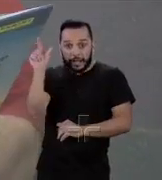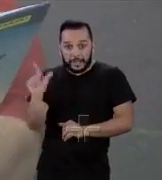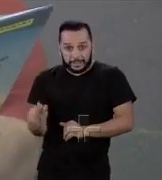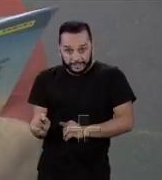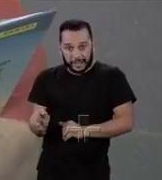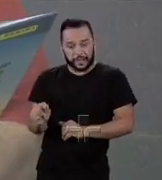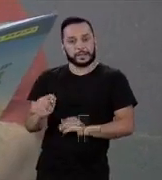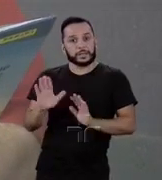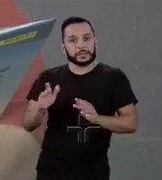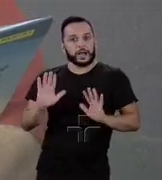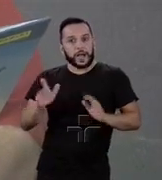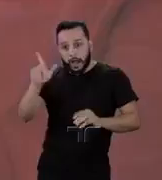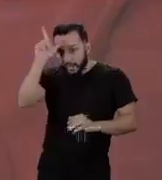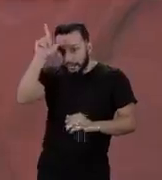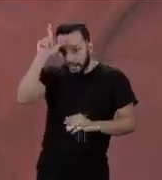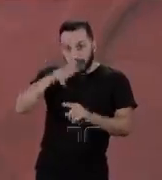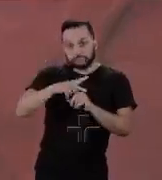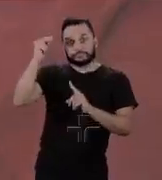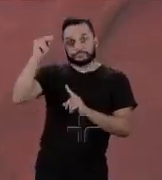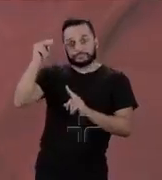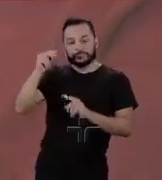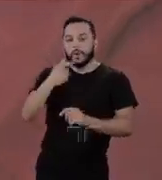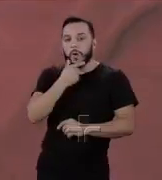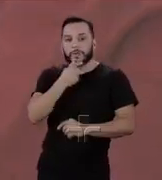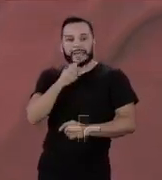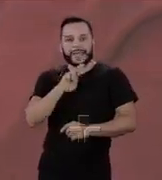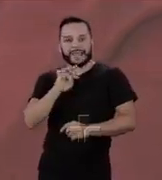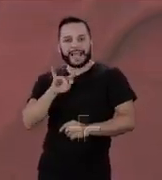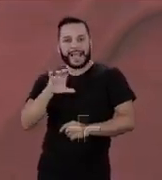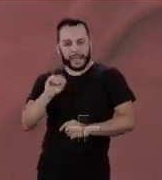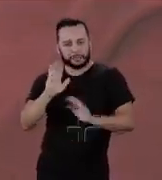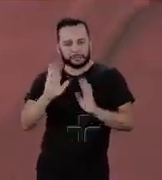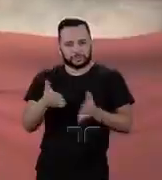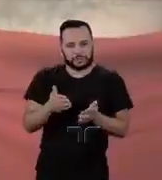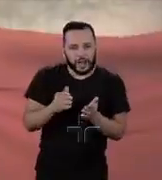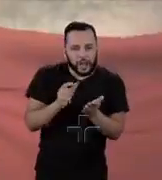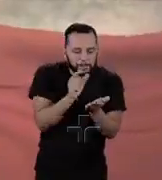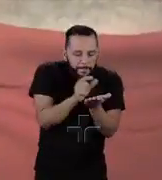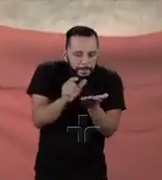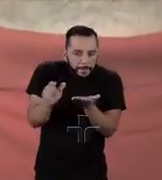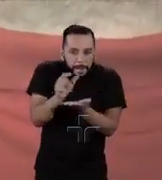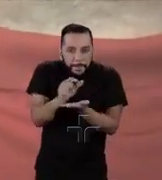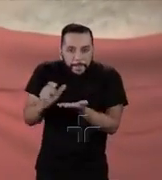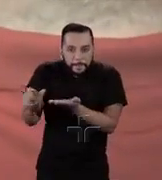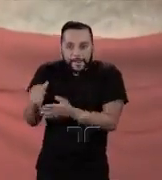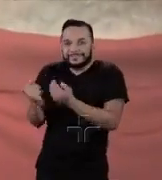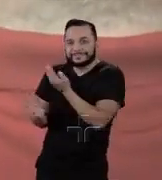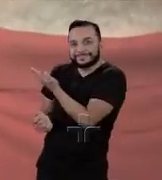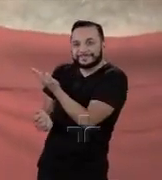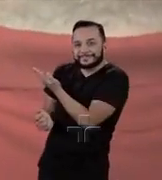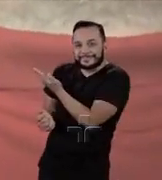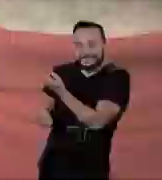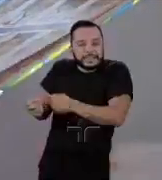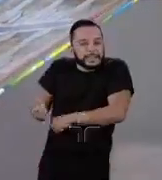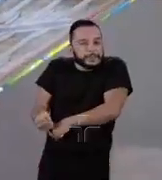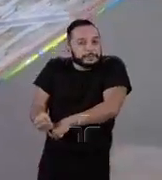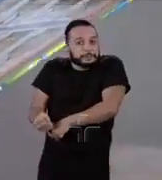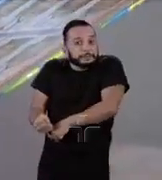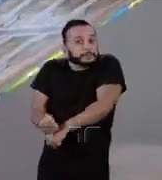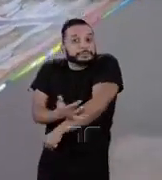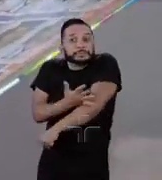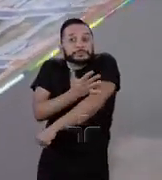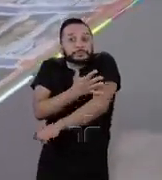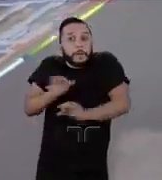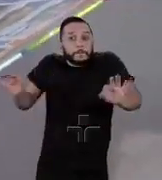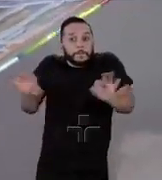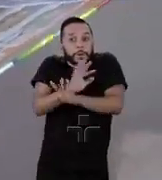no Brasil, o Renato completava seu primeiro álbum de figurinhas da Copa. Uma emoção que, segundo o bancário, equivale